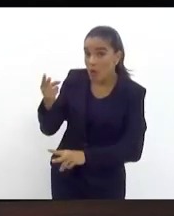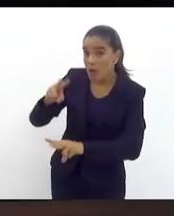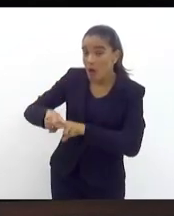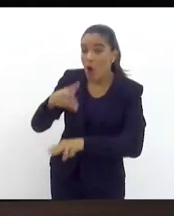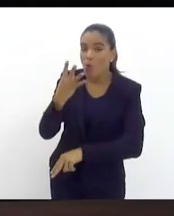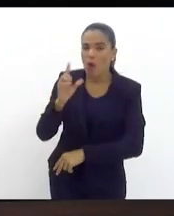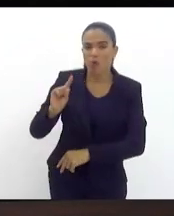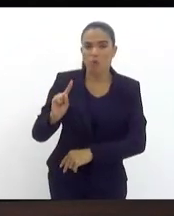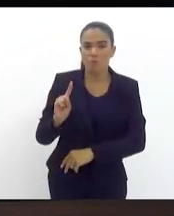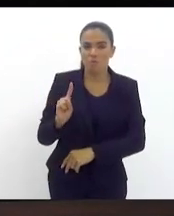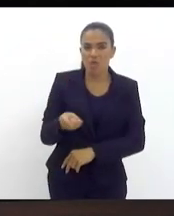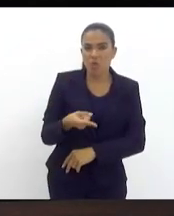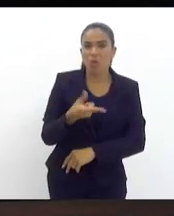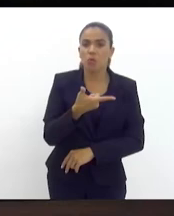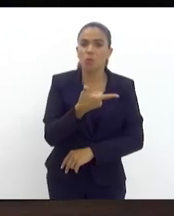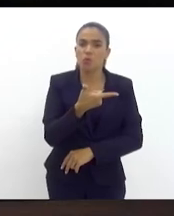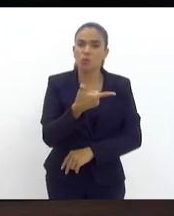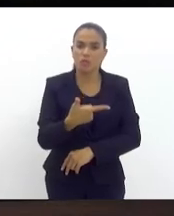custa